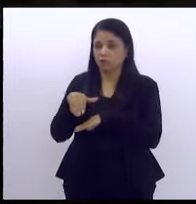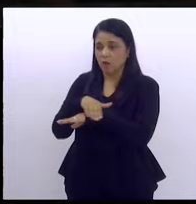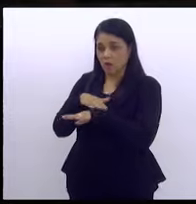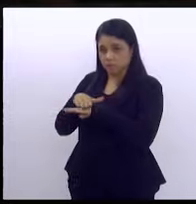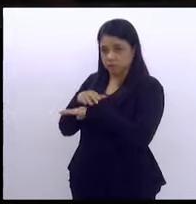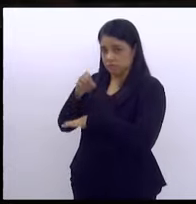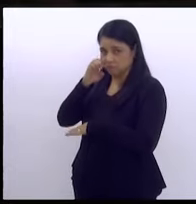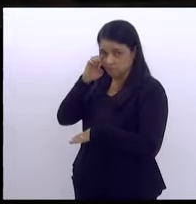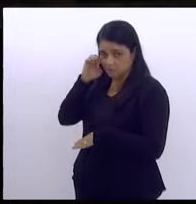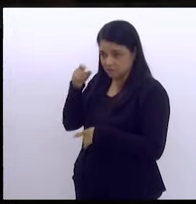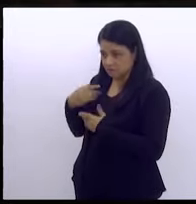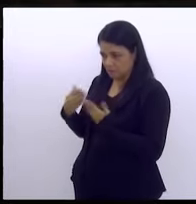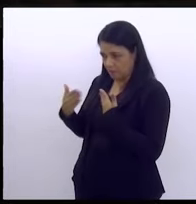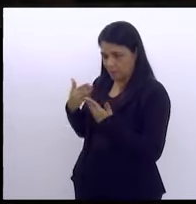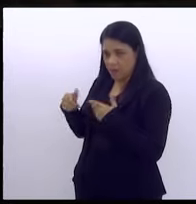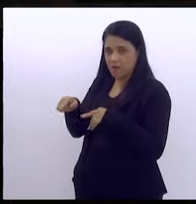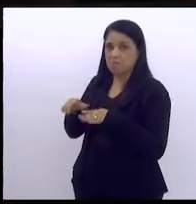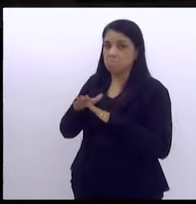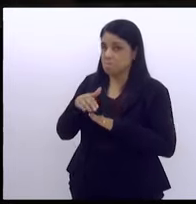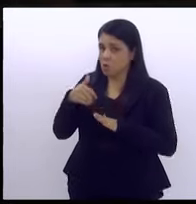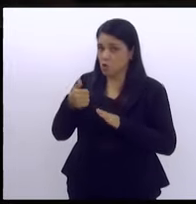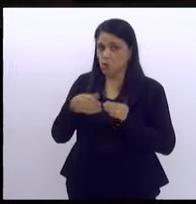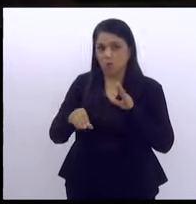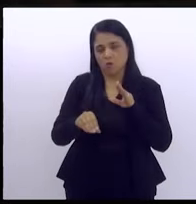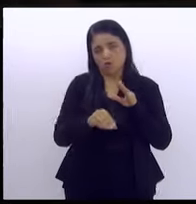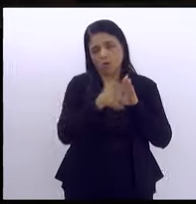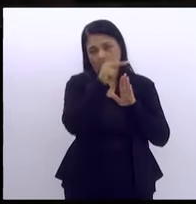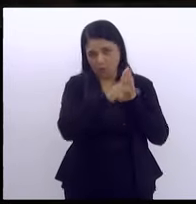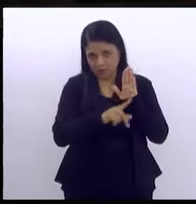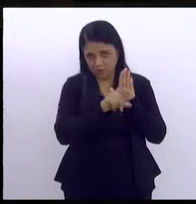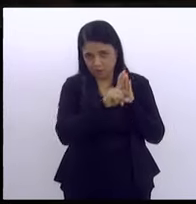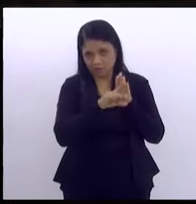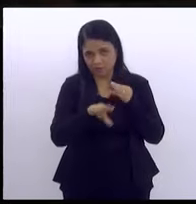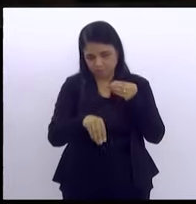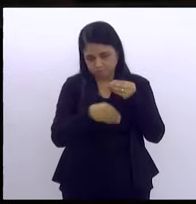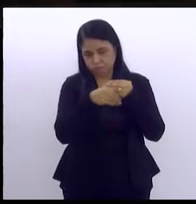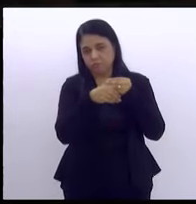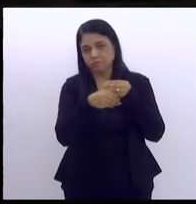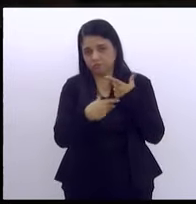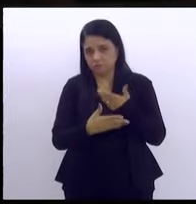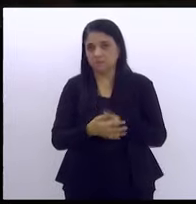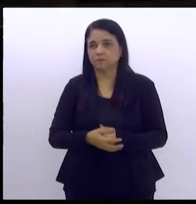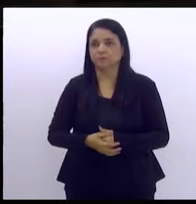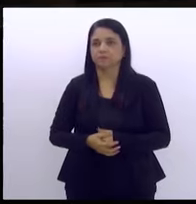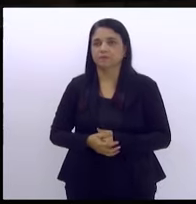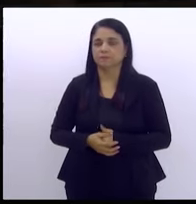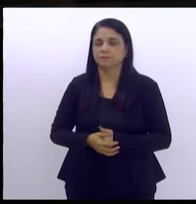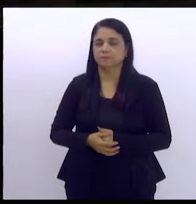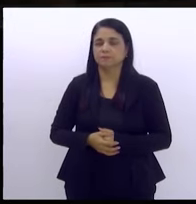que melhoraram, aperfeiçoaram o projeto. Quero dizer, Tia Ju, rapidamente,